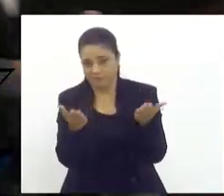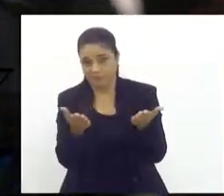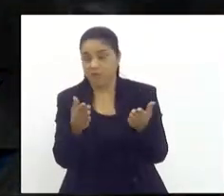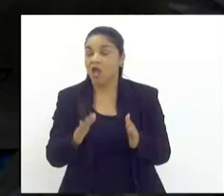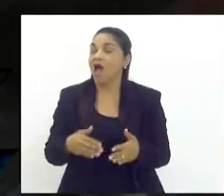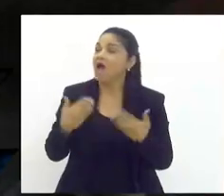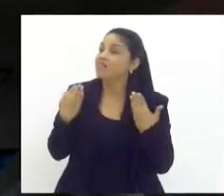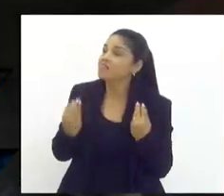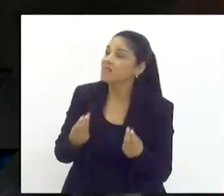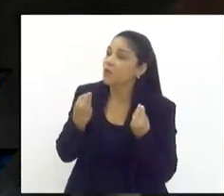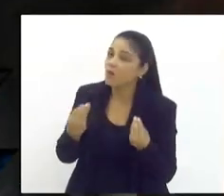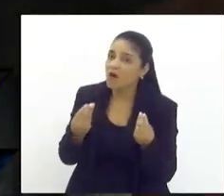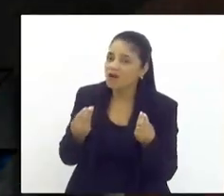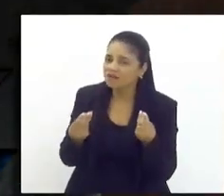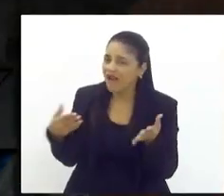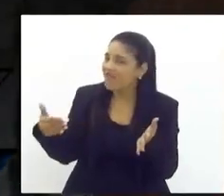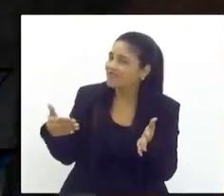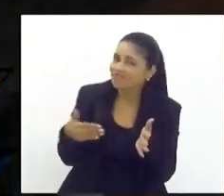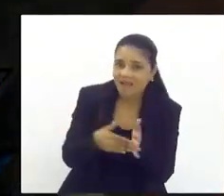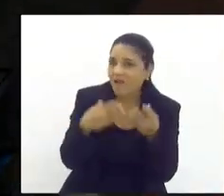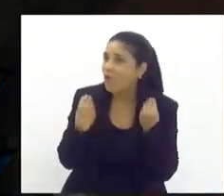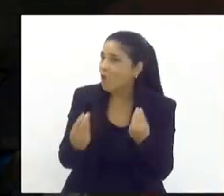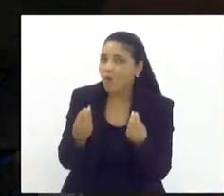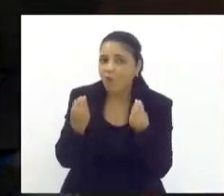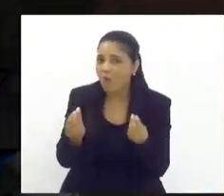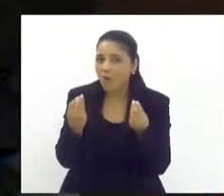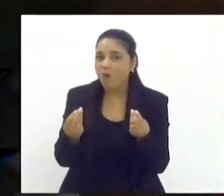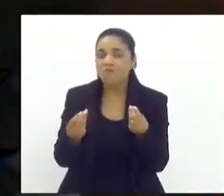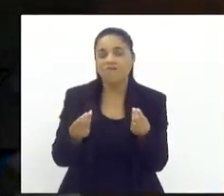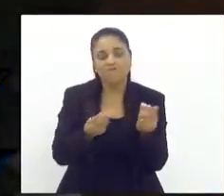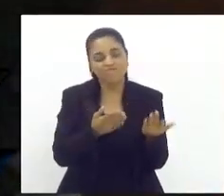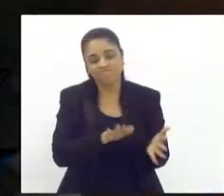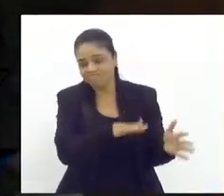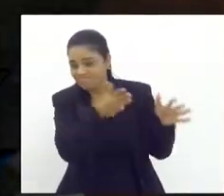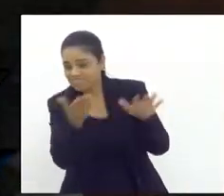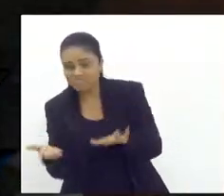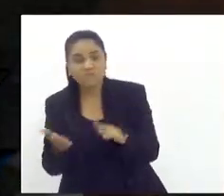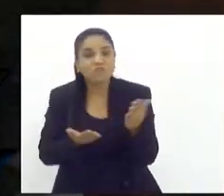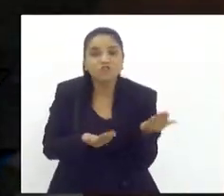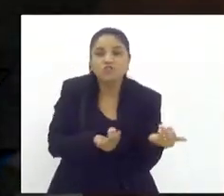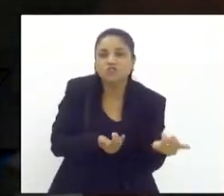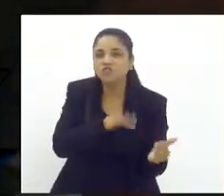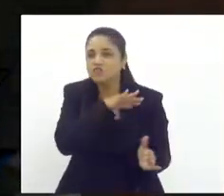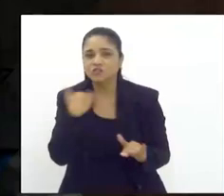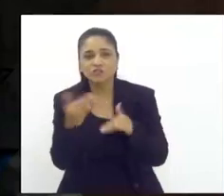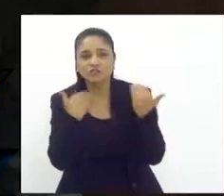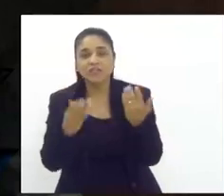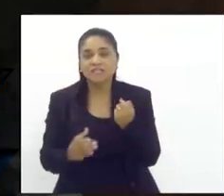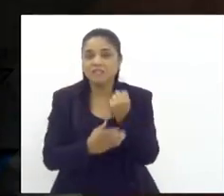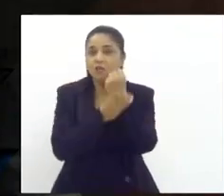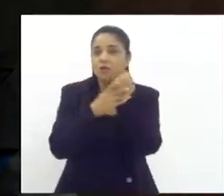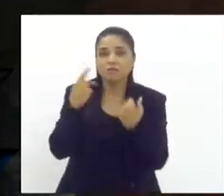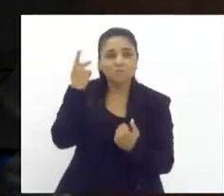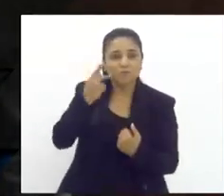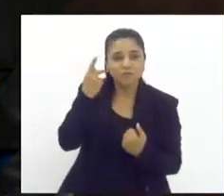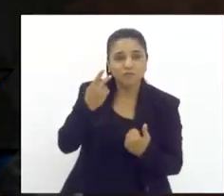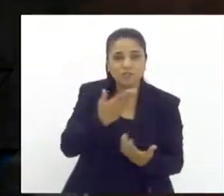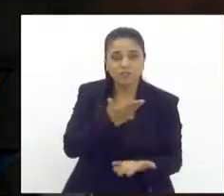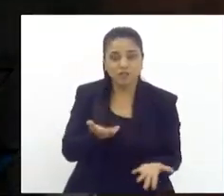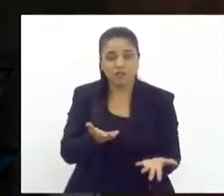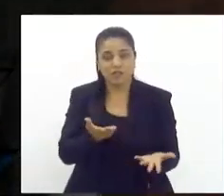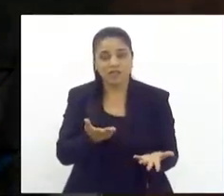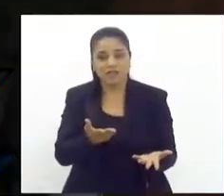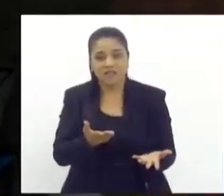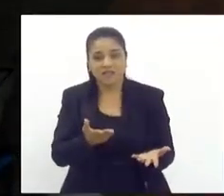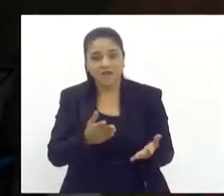nós teremos vidas de jovens paixão até quando essa política de segurança pública vai continuar matando